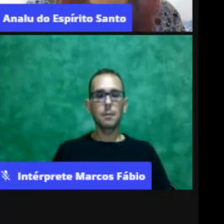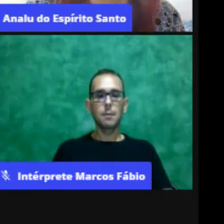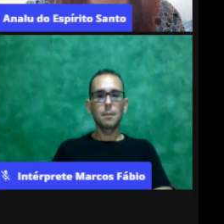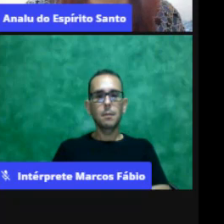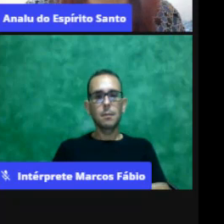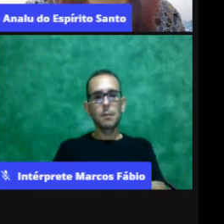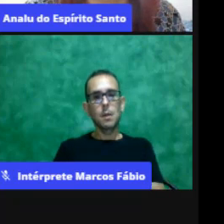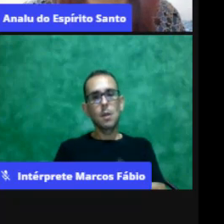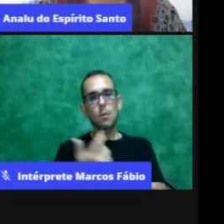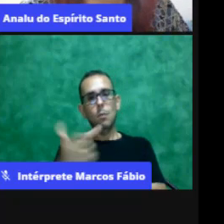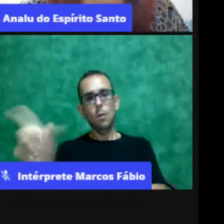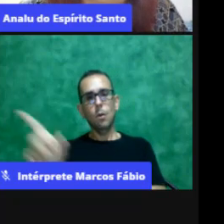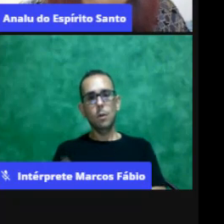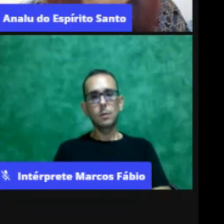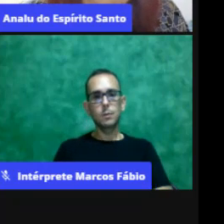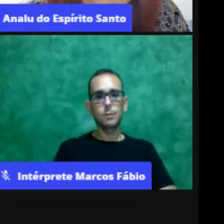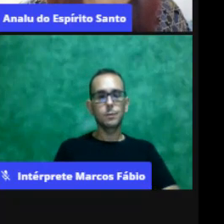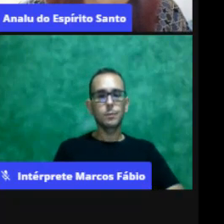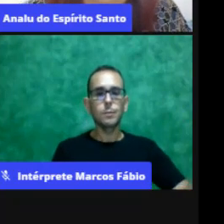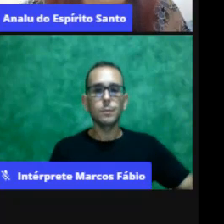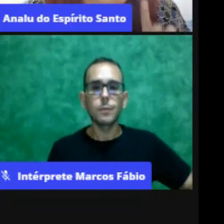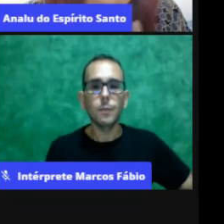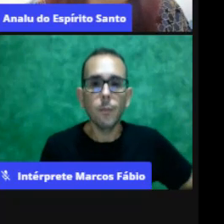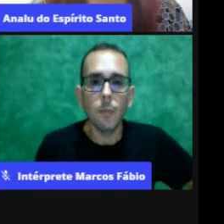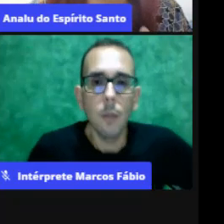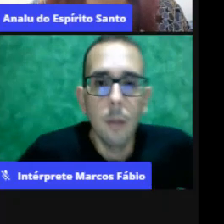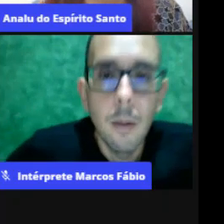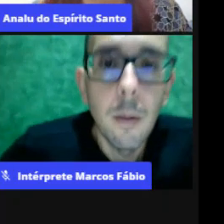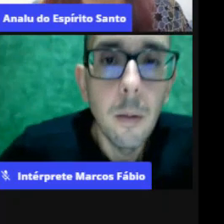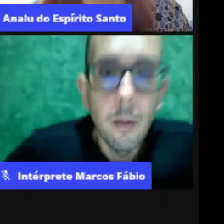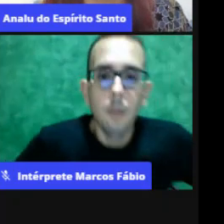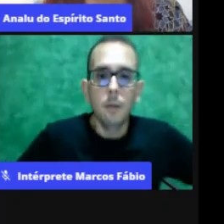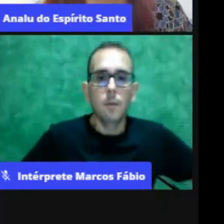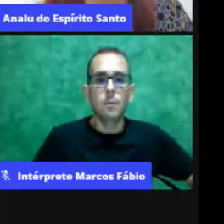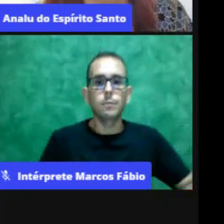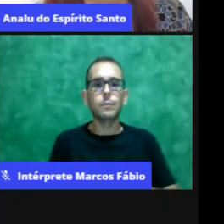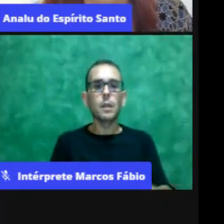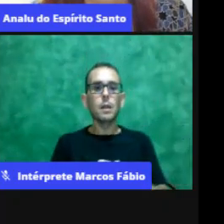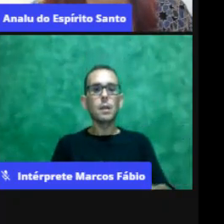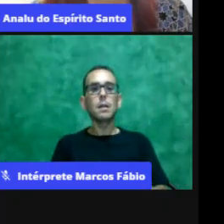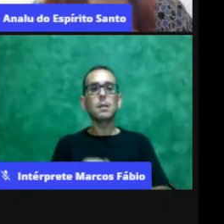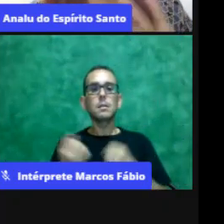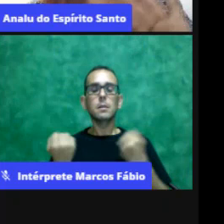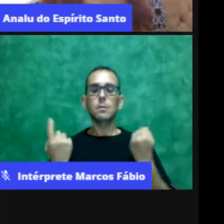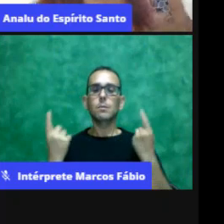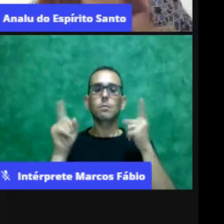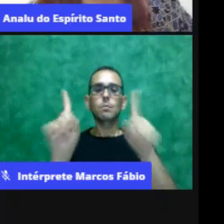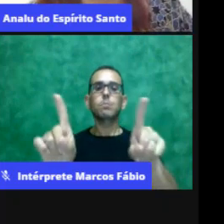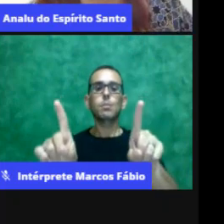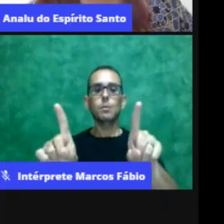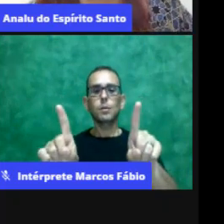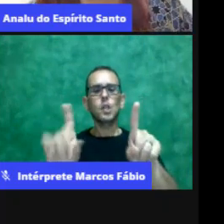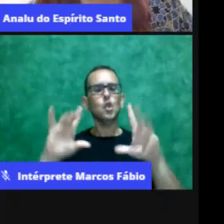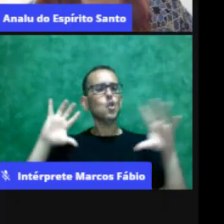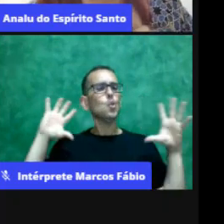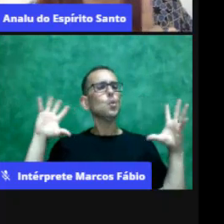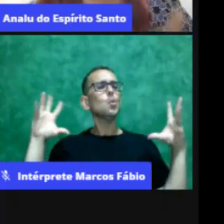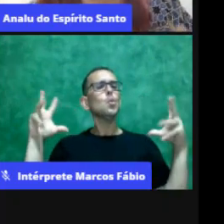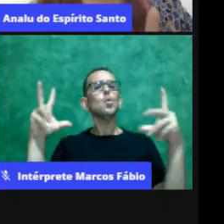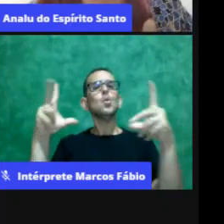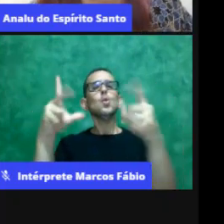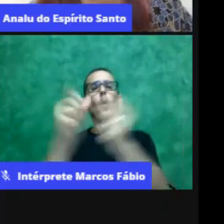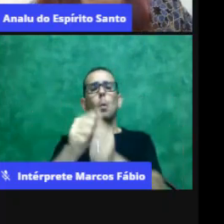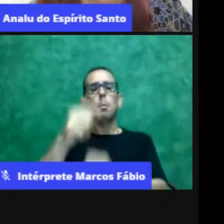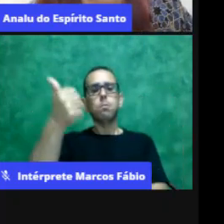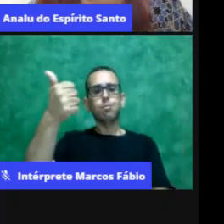Vamos para o próximo. Para o próximo. Aí nós trouxemos depois de tudo isso que a gente